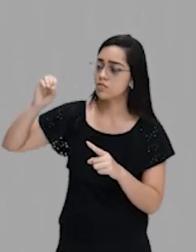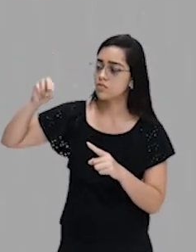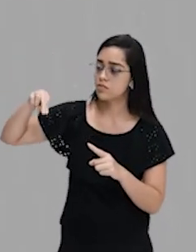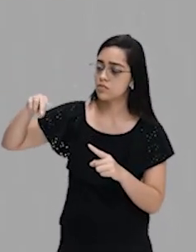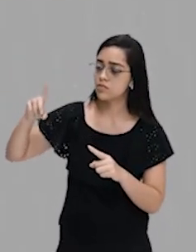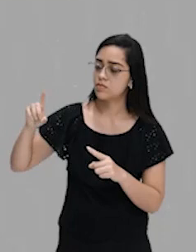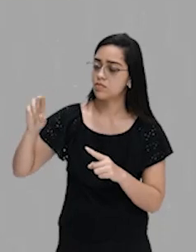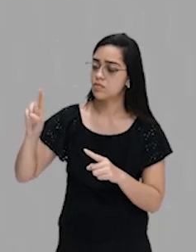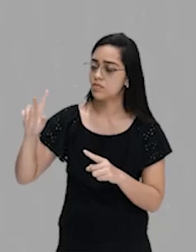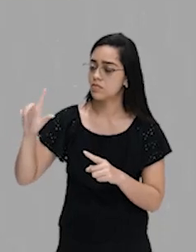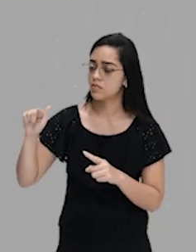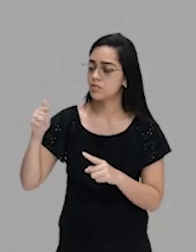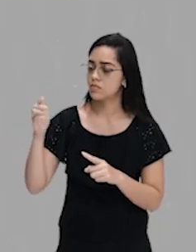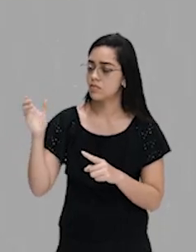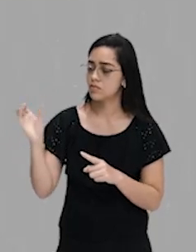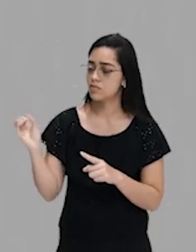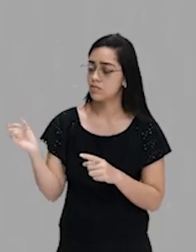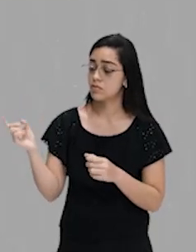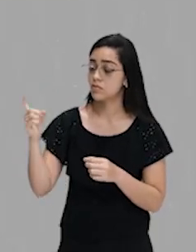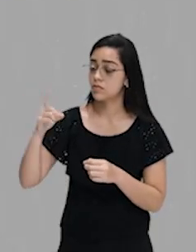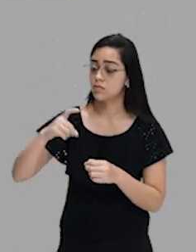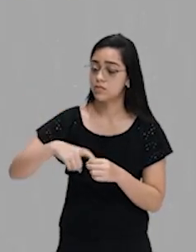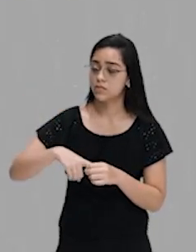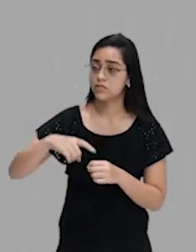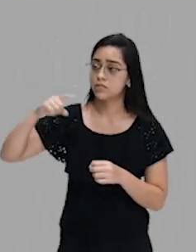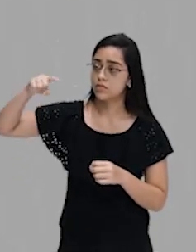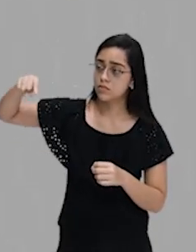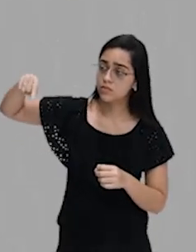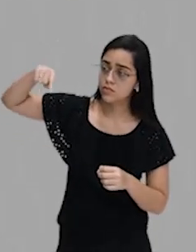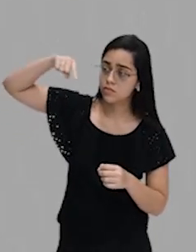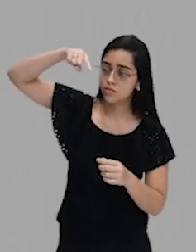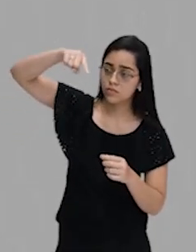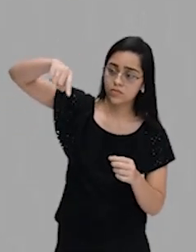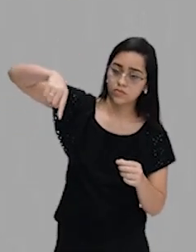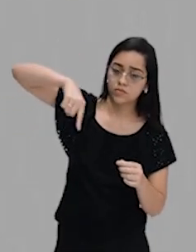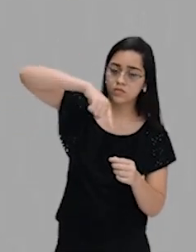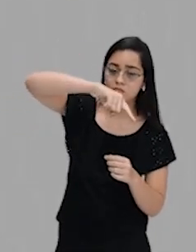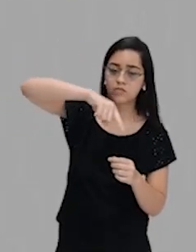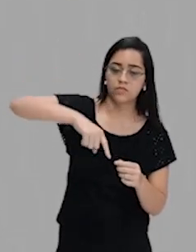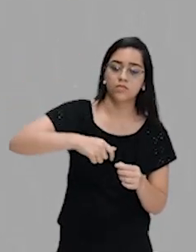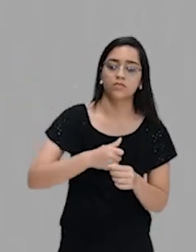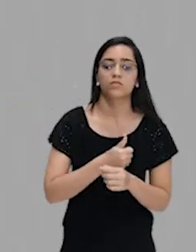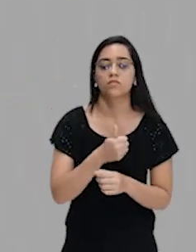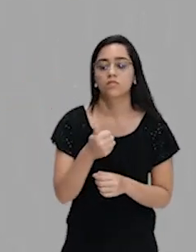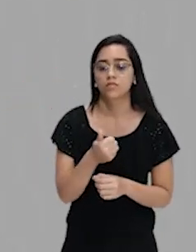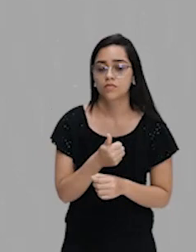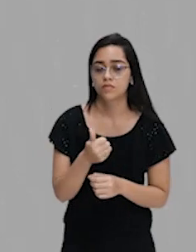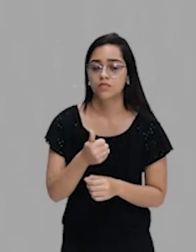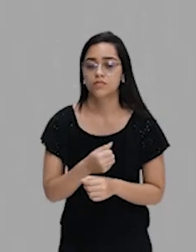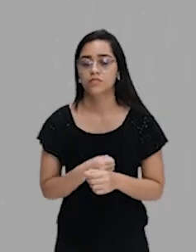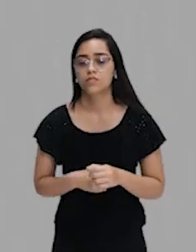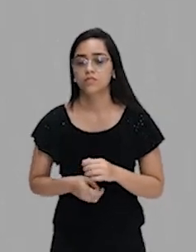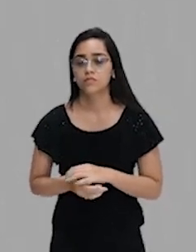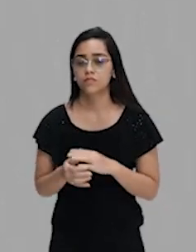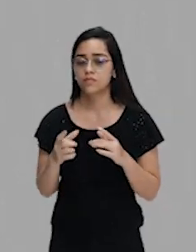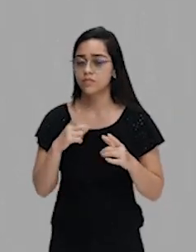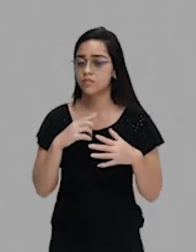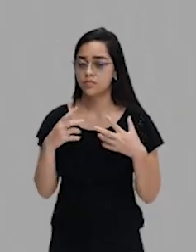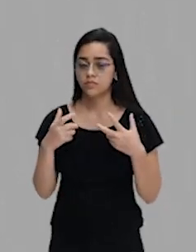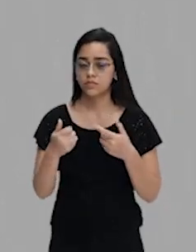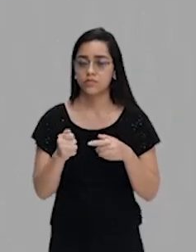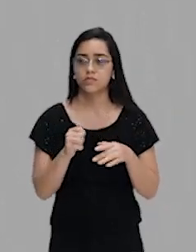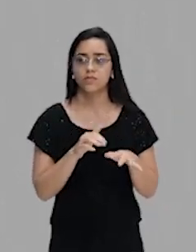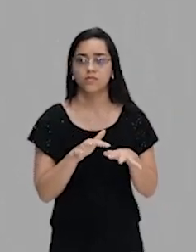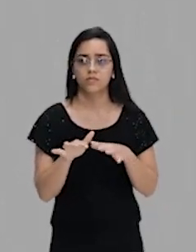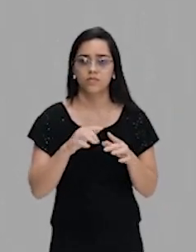à Terra, e ele retorna. Okay? É o que nós percebemos aqui na primeira figura. Certo? Então ele faz um movimento